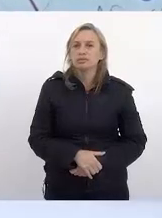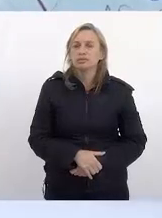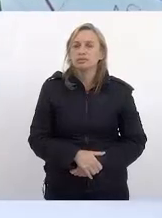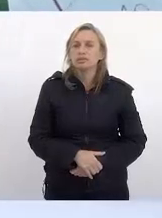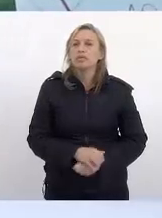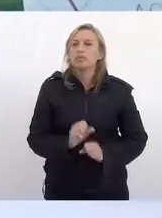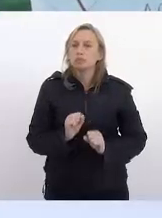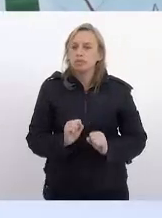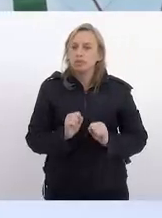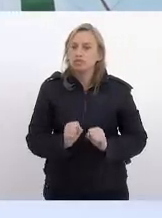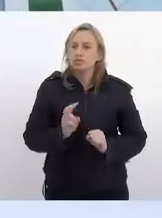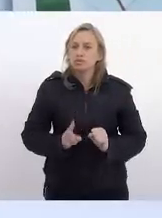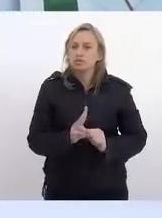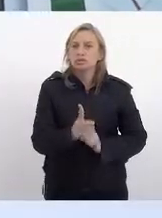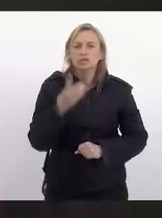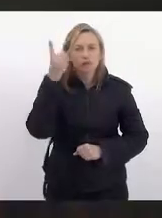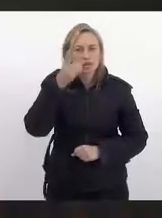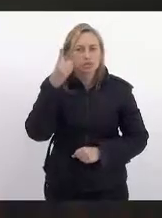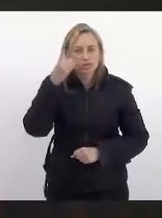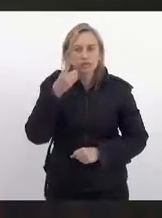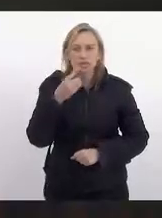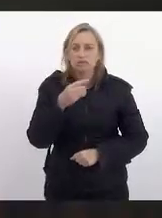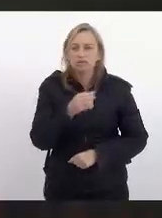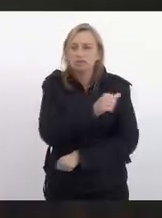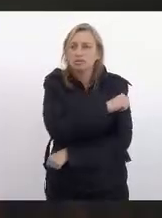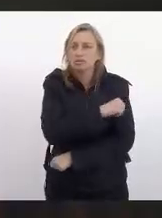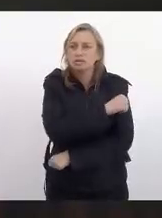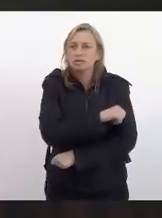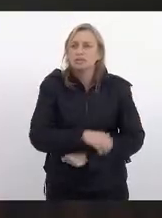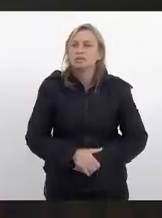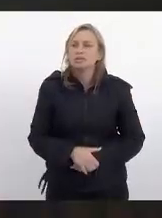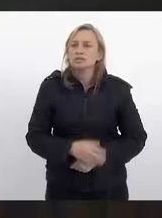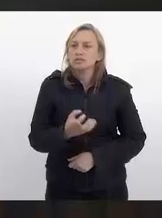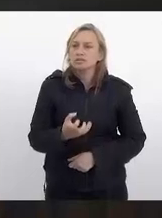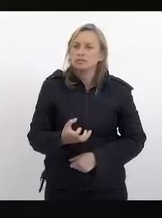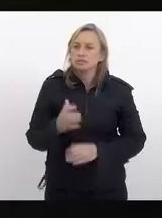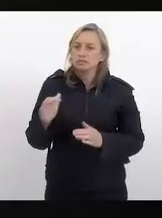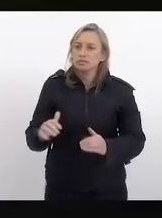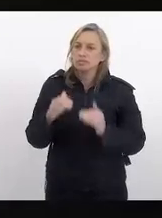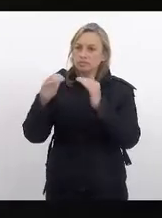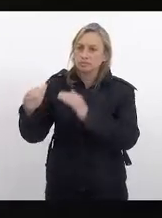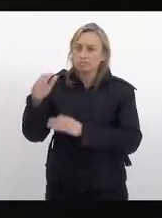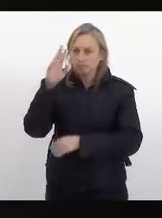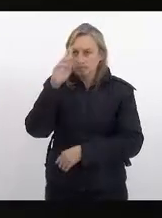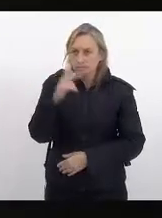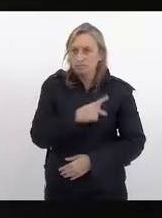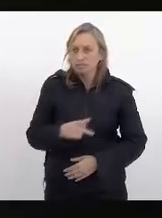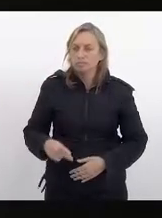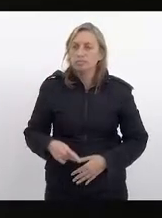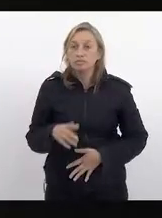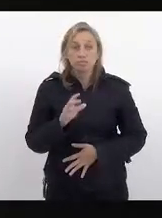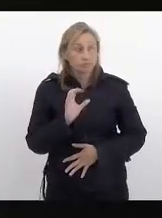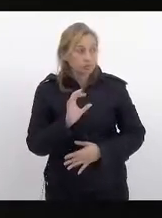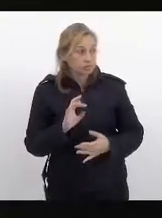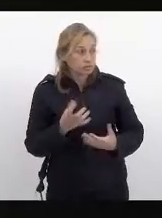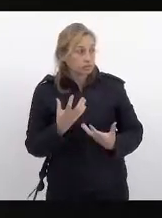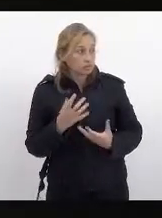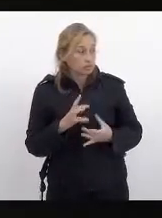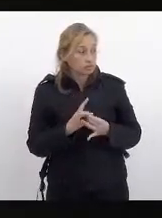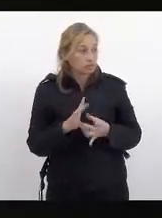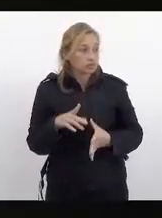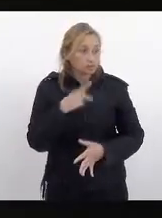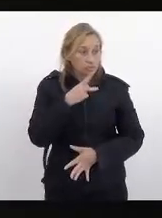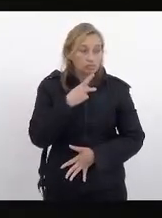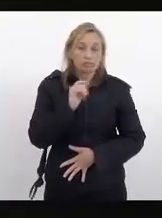quem pode pode continuar a deputada enfermeira Rejane queria que vossa excelência garantisse a minha fala